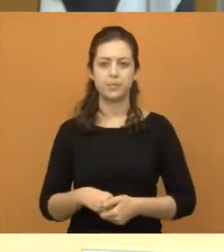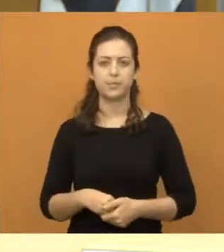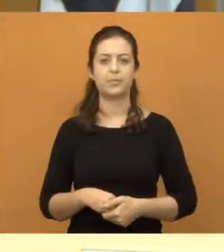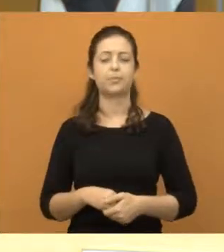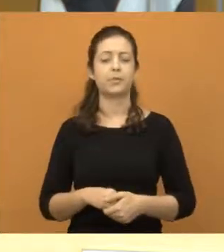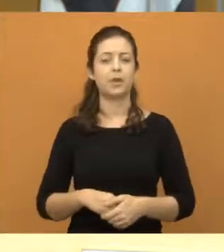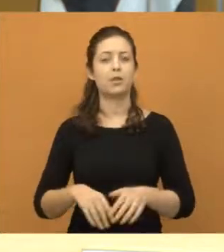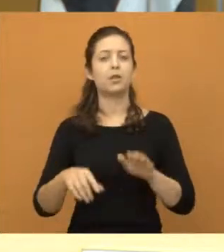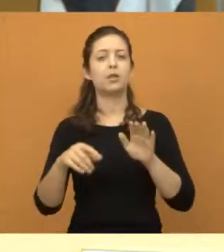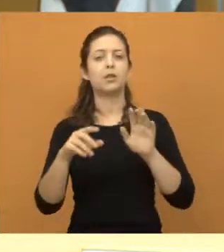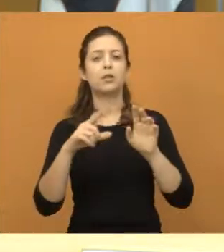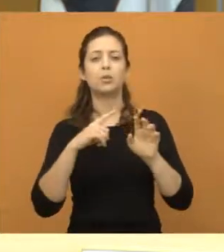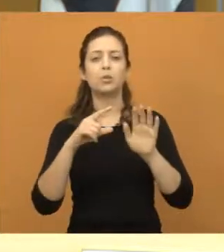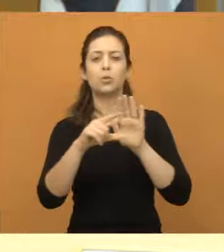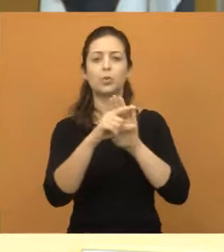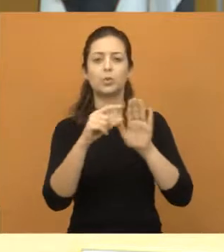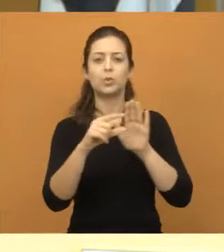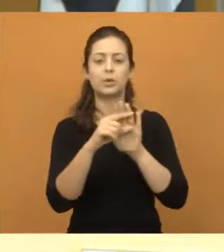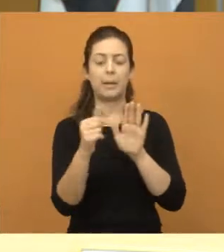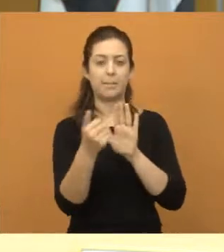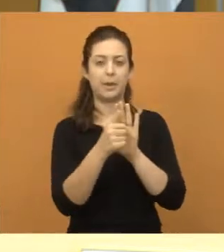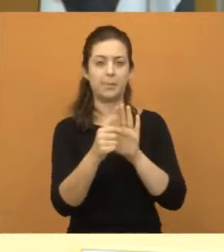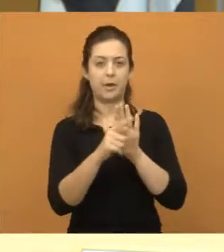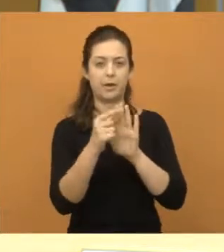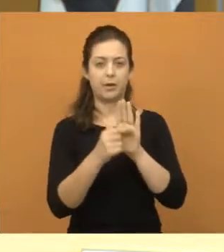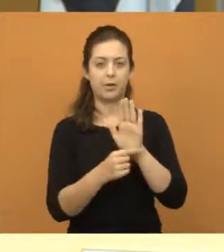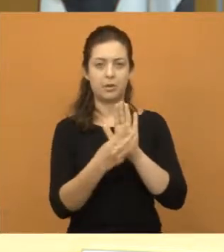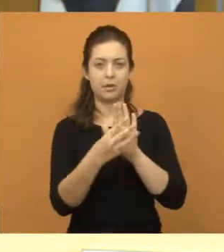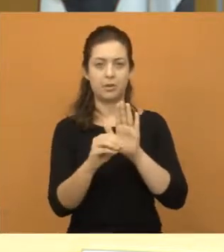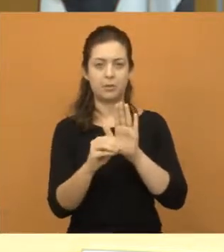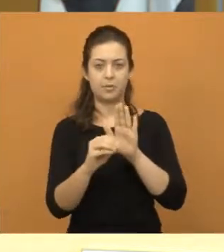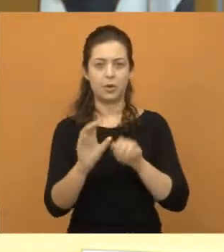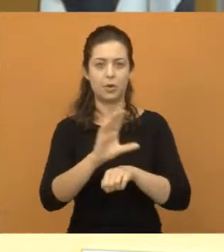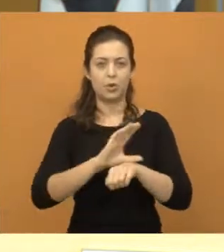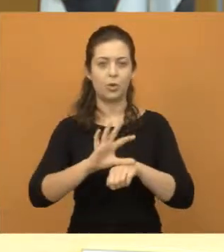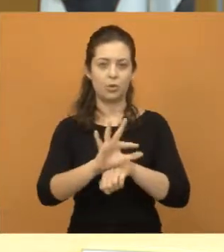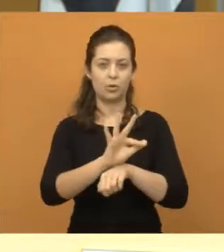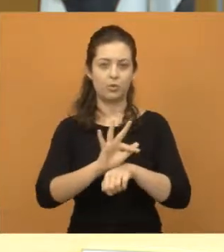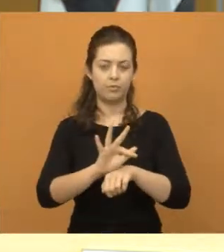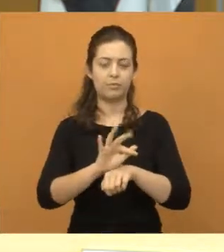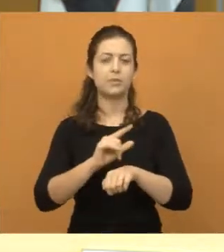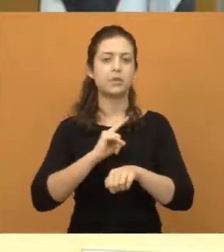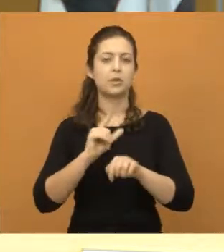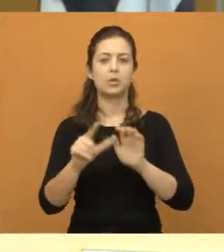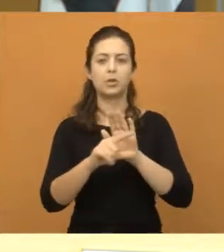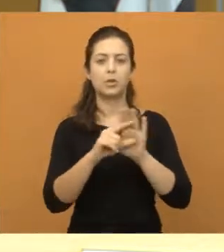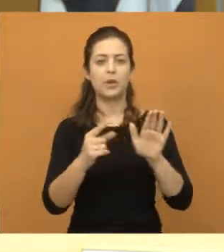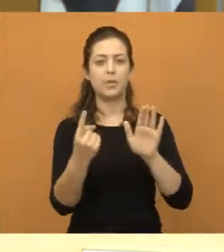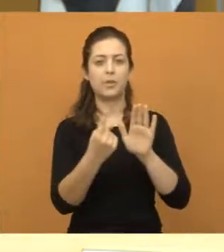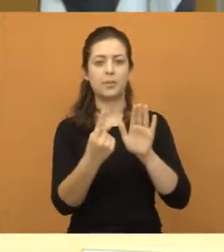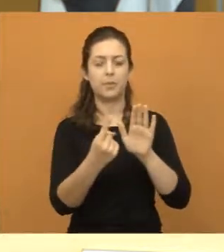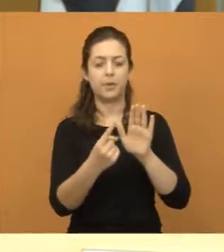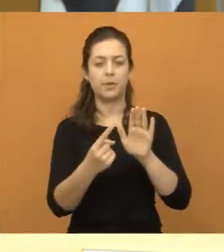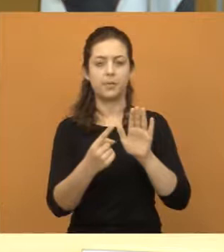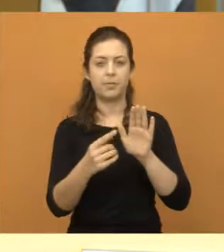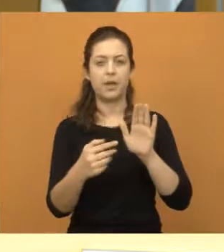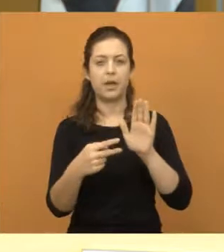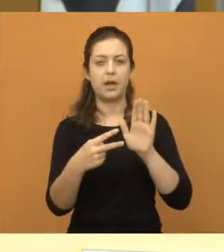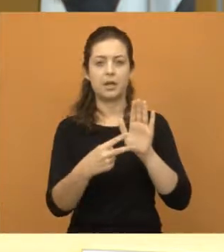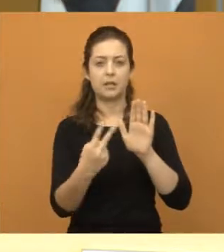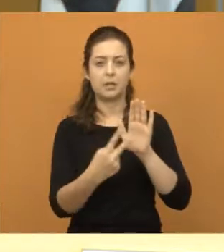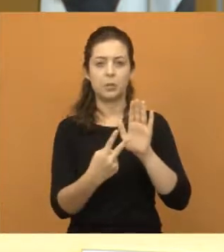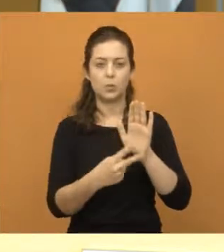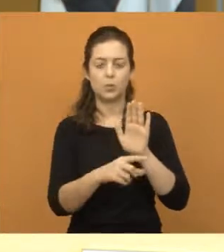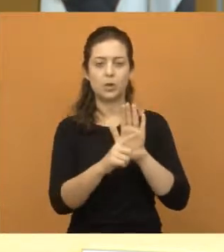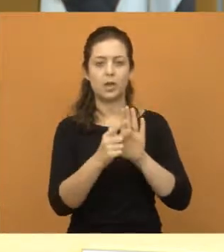Conforme dispõe o inciso 1º do artigo 30 da Constituição Federal, incisos 1º a 2º do